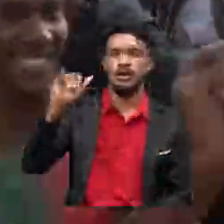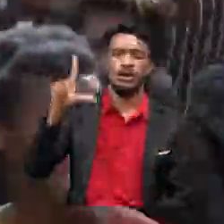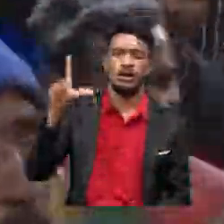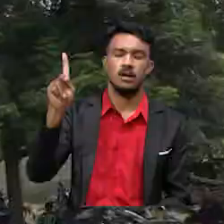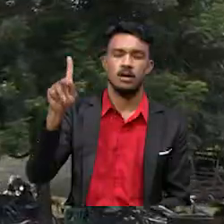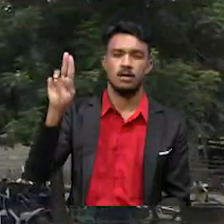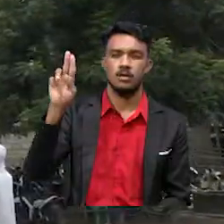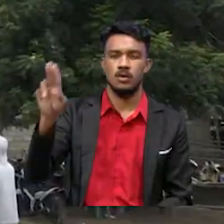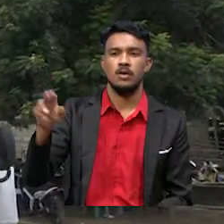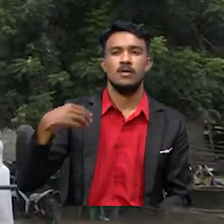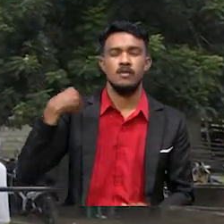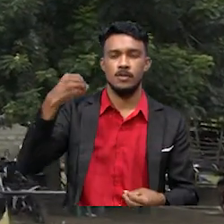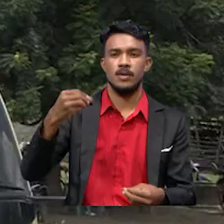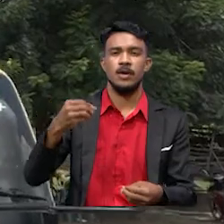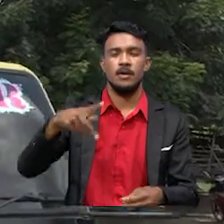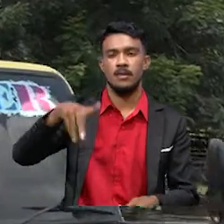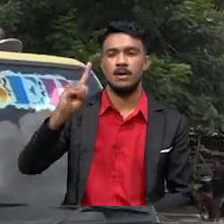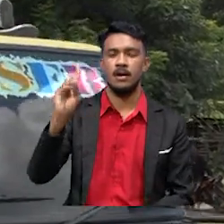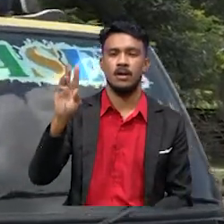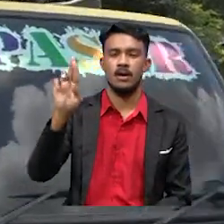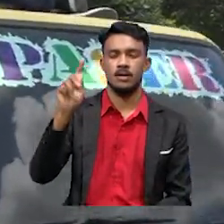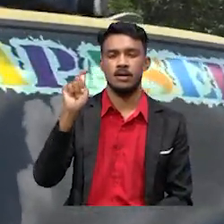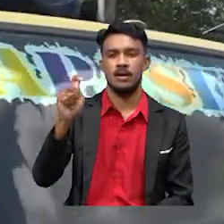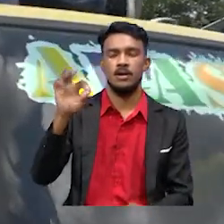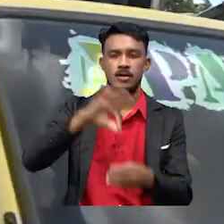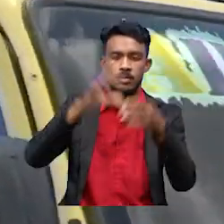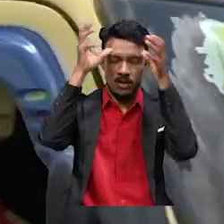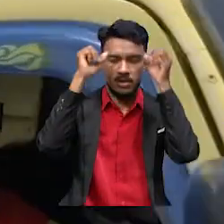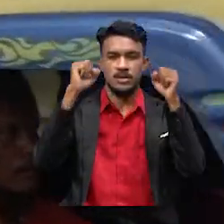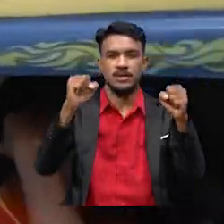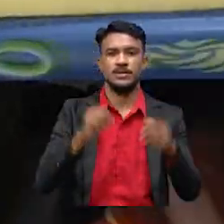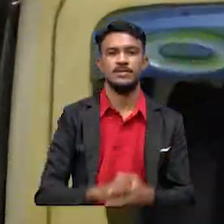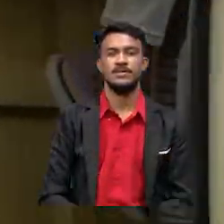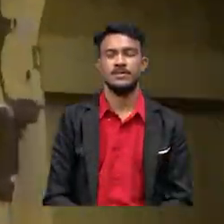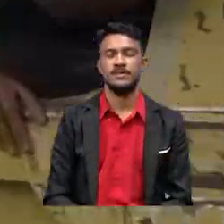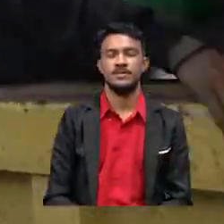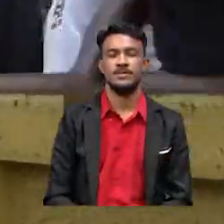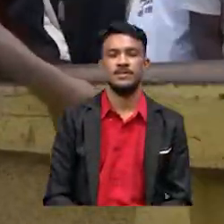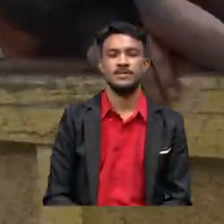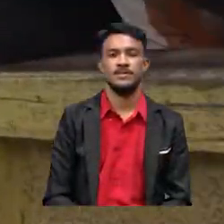Anacleto Bento Freira iha eleição presidencial. Abraão Amaral, Justiniano Nano, Ziemen.